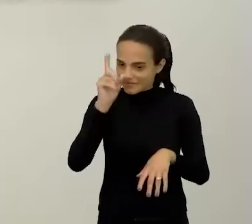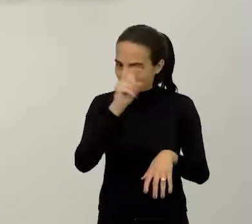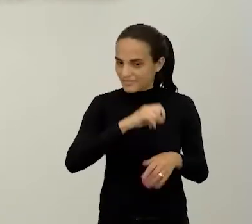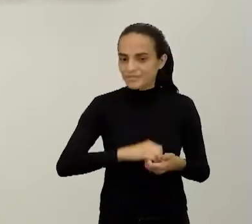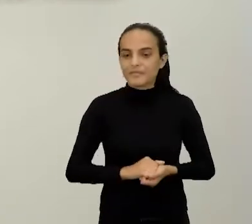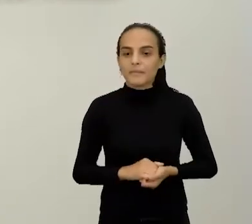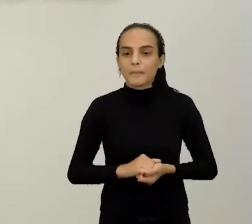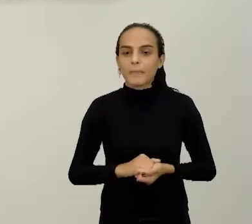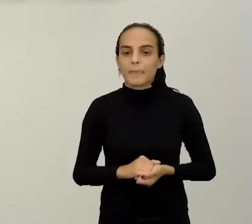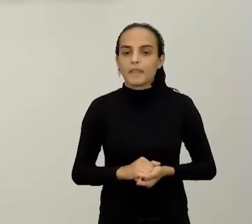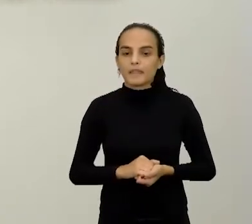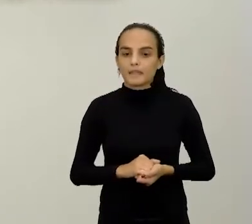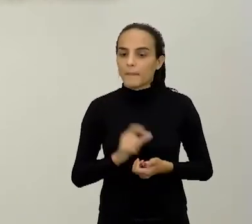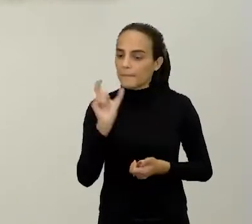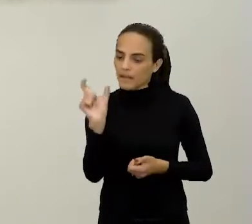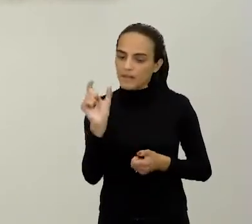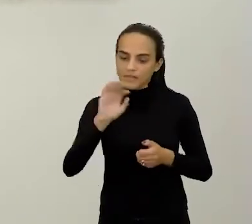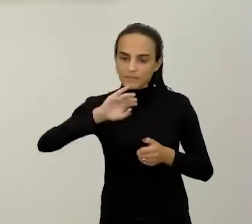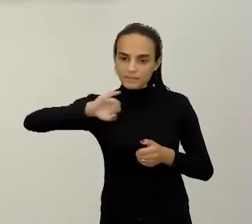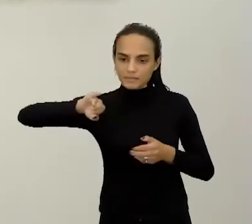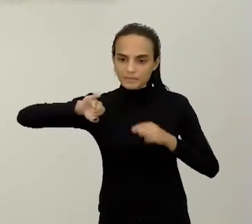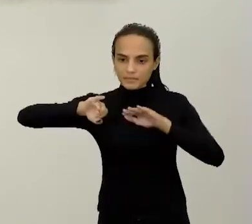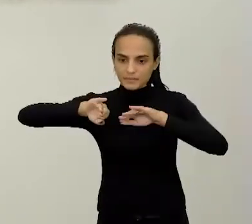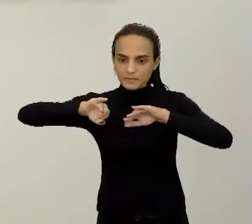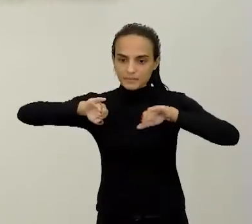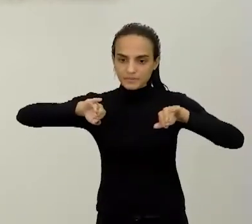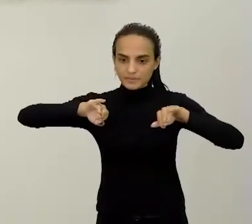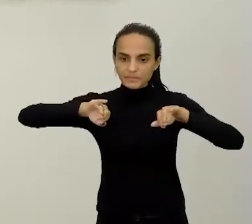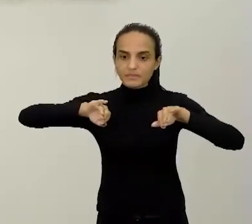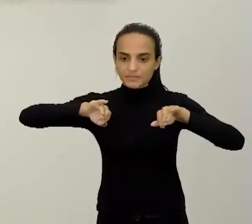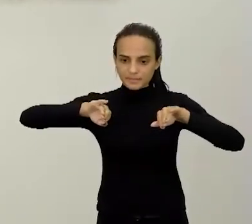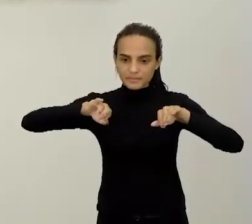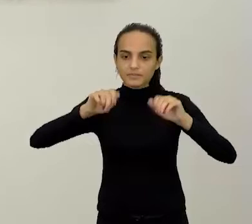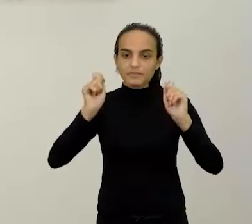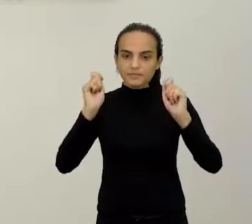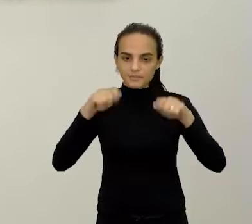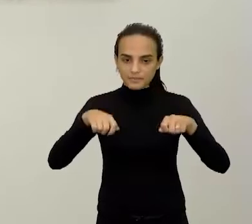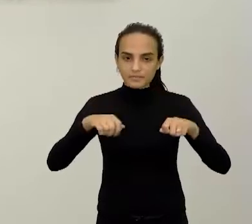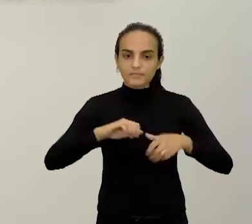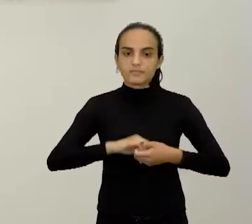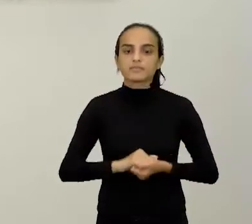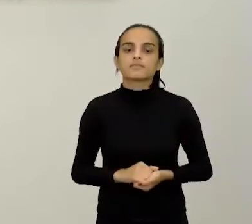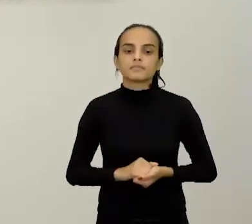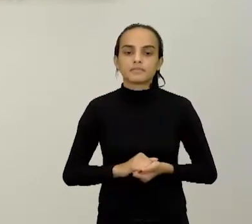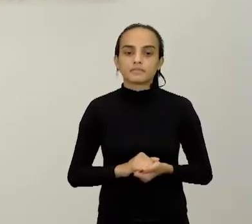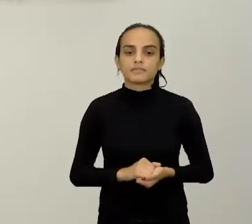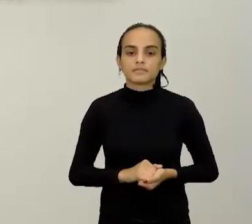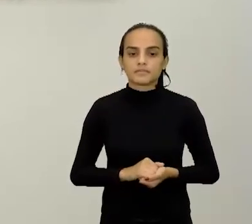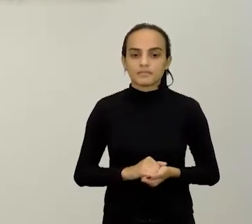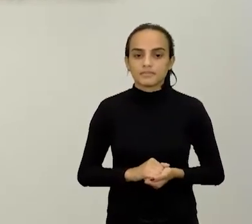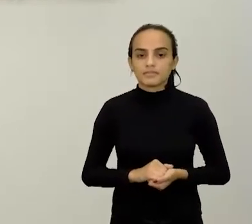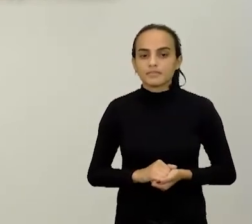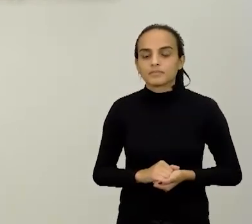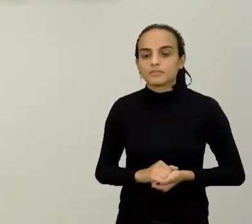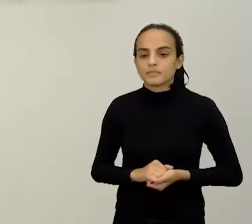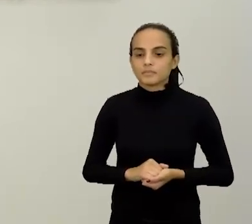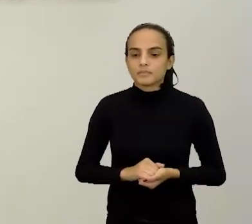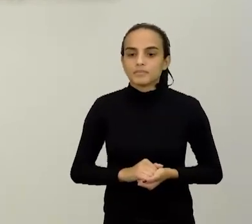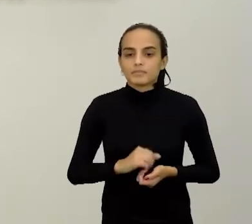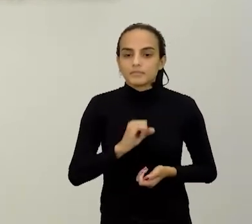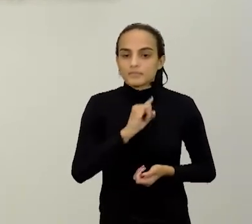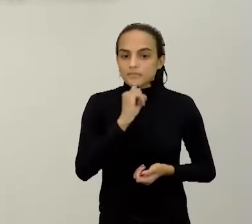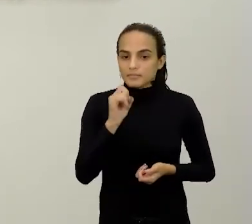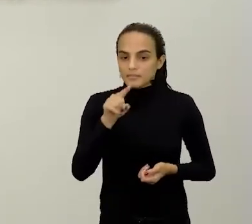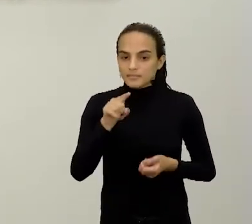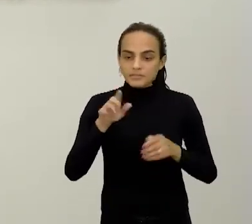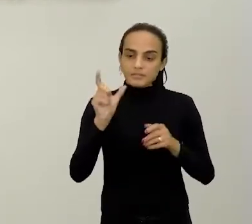você quebrar a palavra em prefixo e meio, lembra que a gente também tem isso em nomenclatura de elemento? Então, se você quebrar